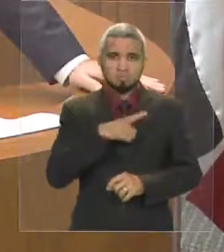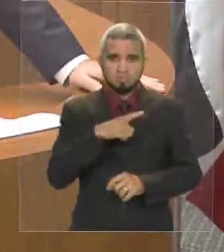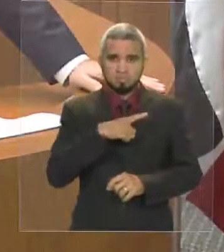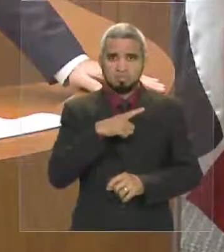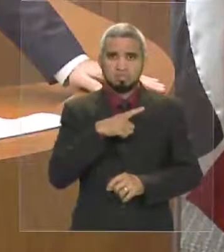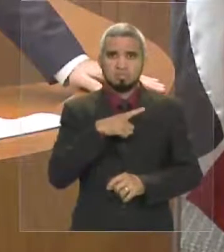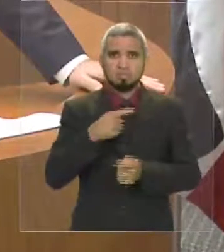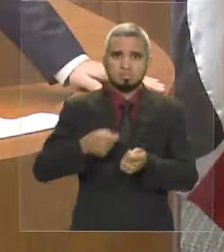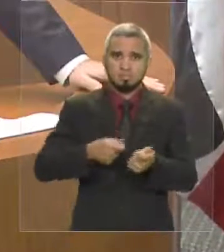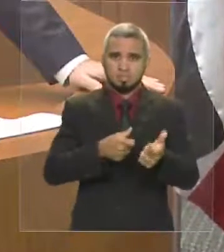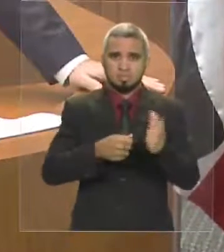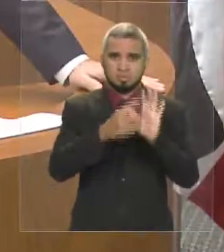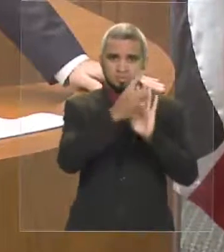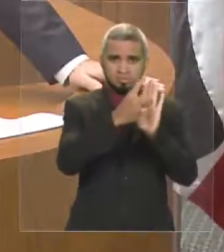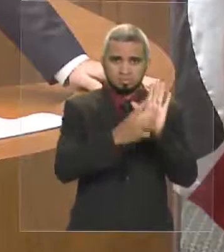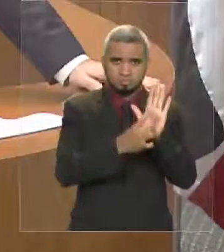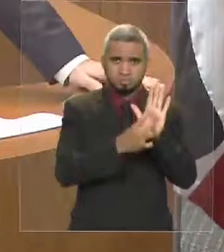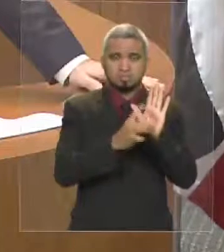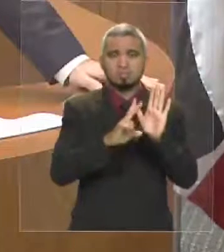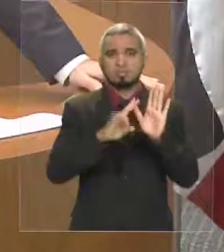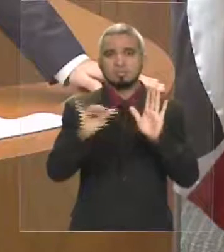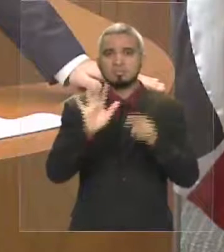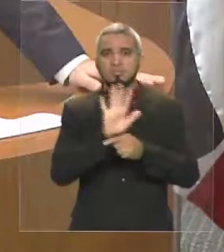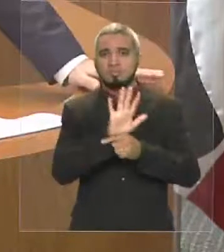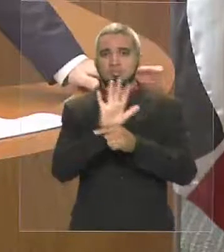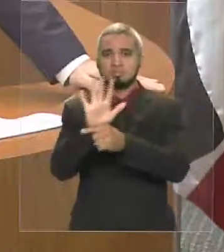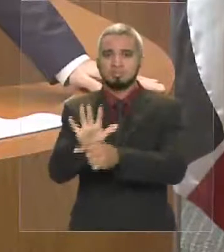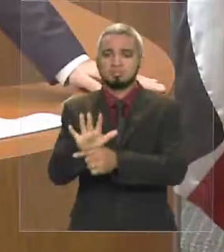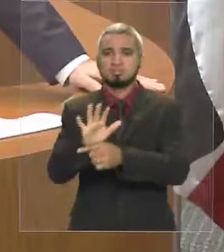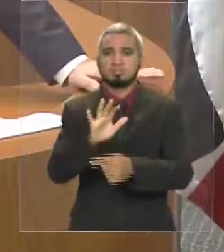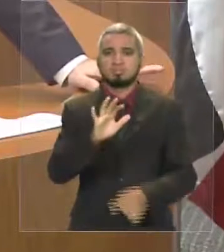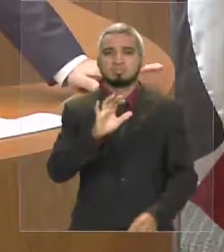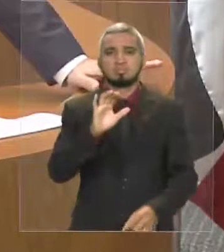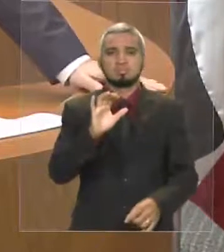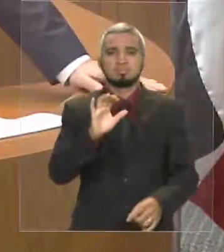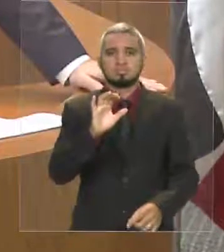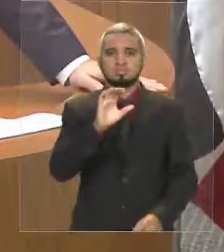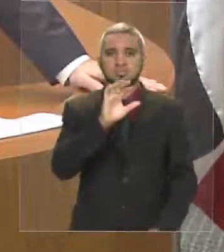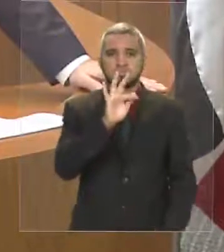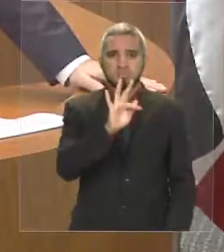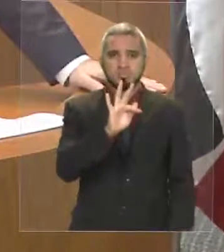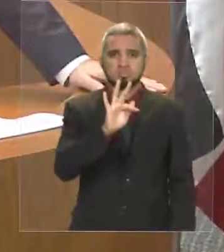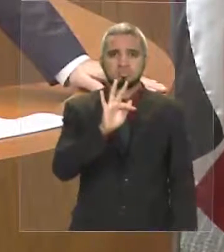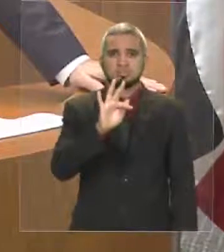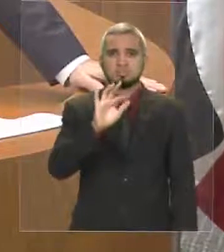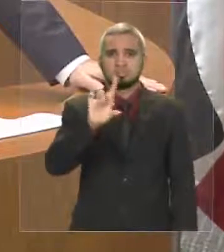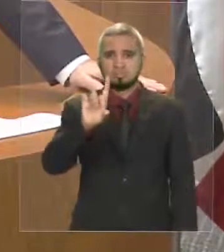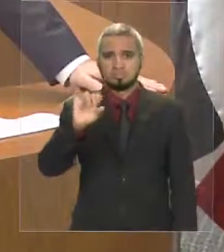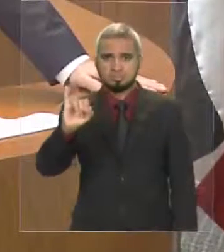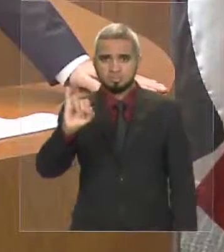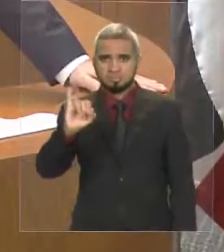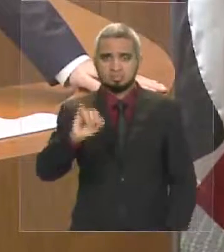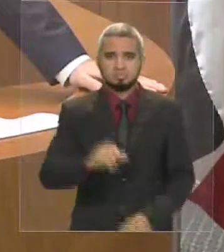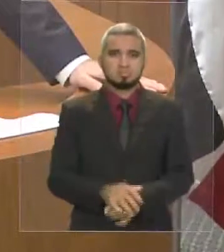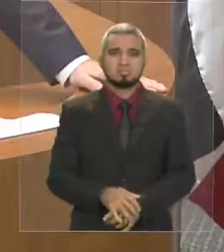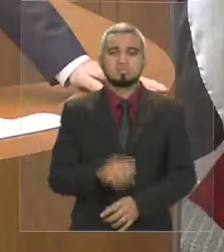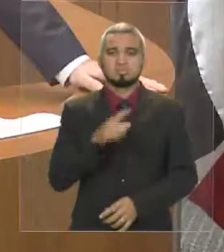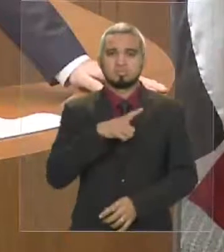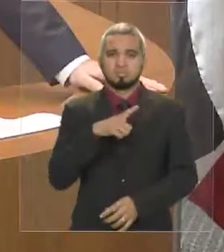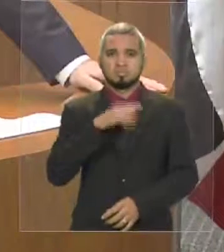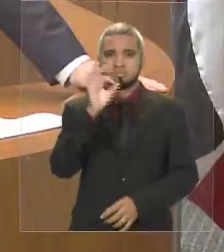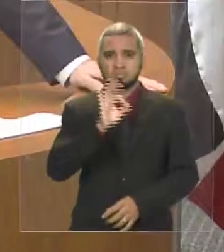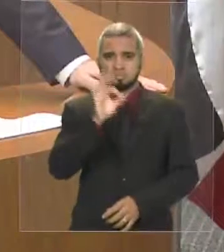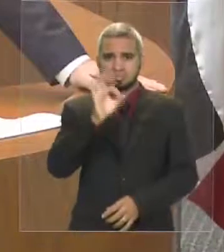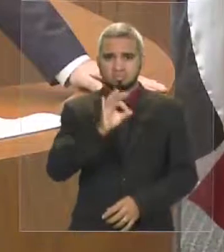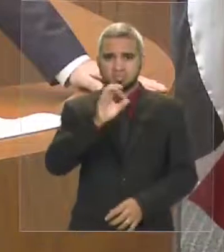decreto contribuirão à conta do Fundo Estadual de Desenvolvimento Industrial no percentual correspondente a